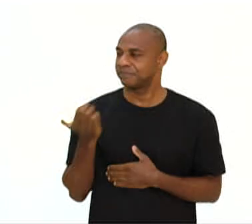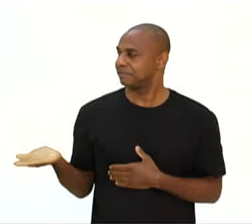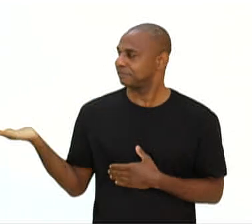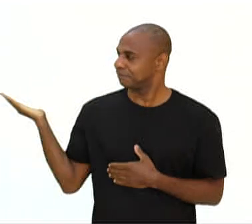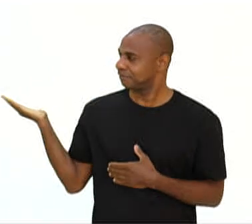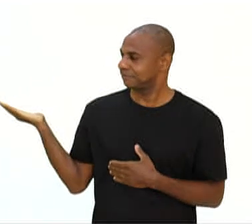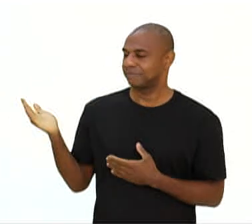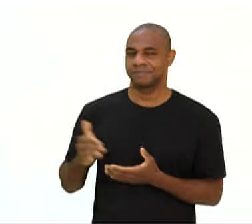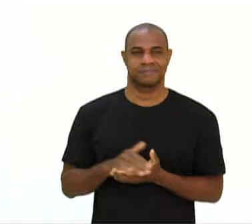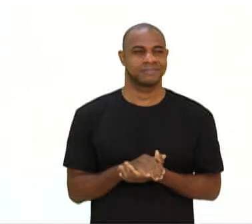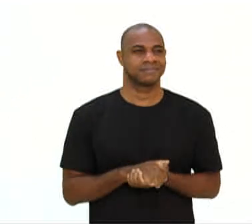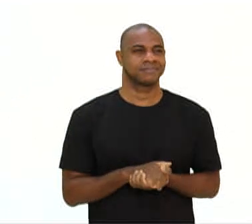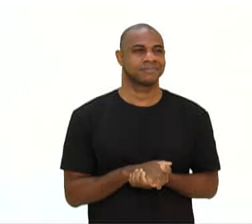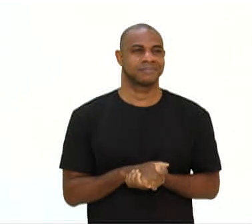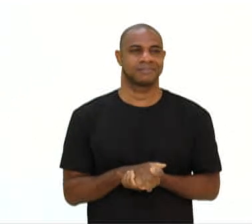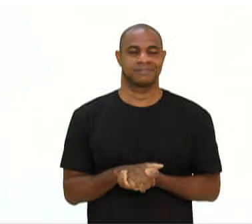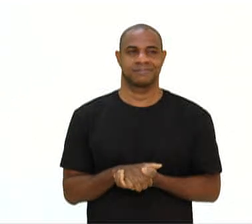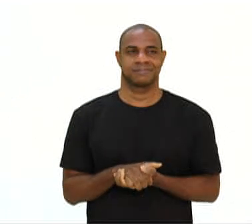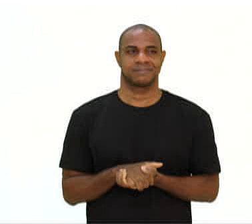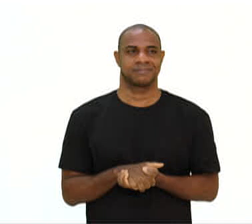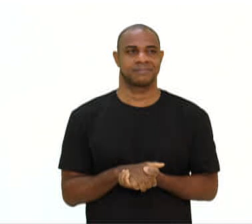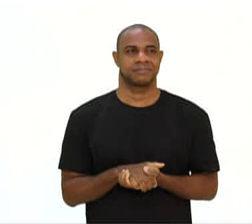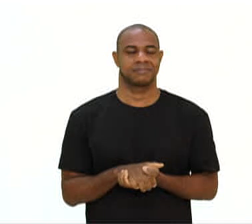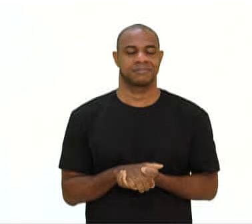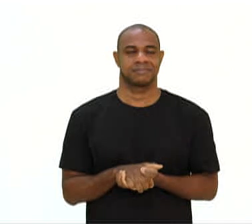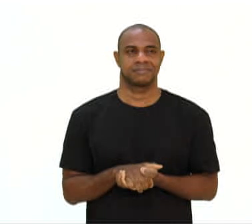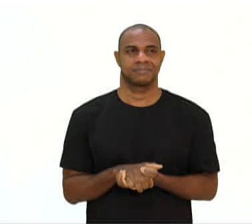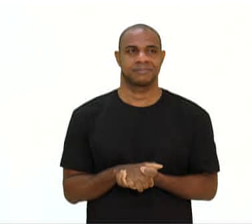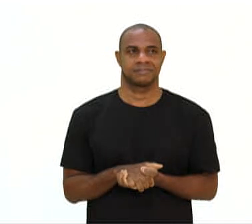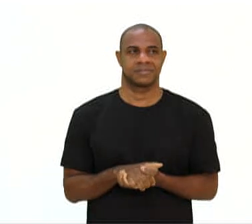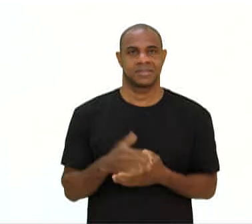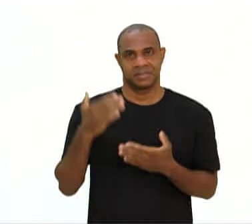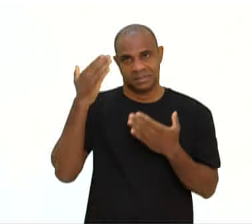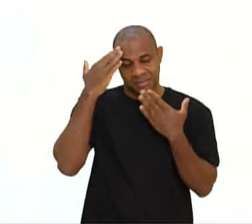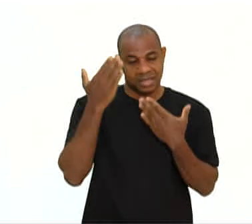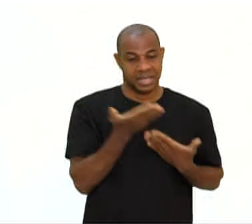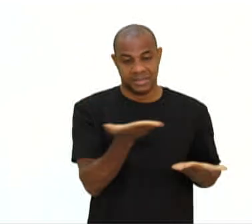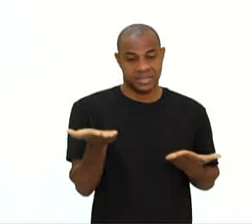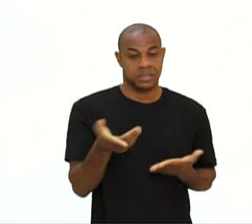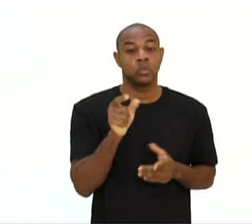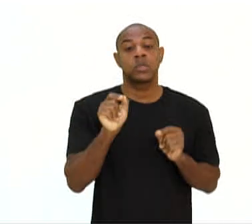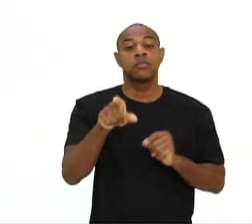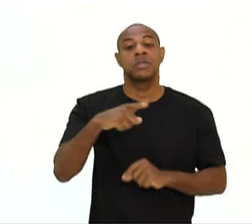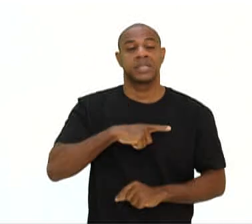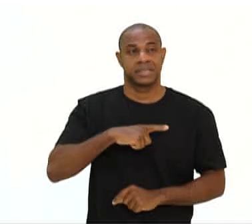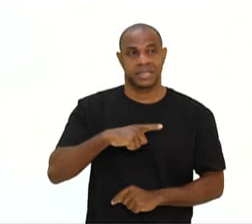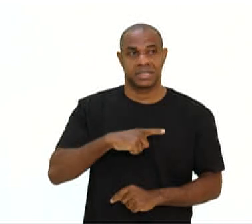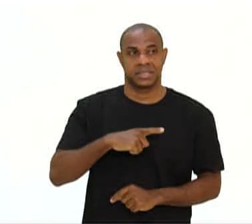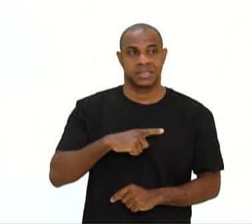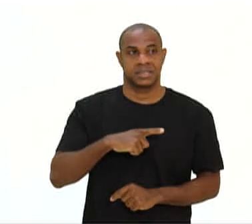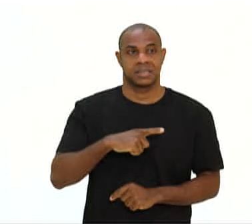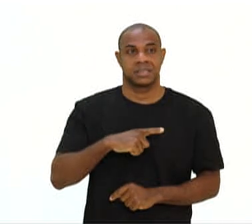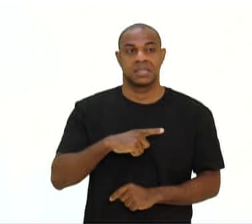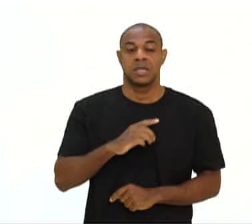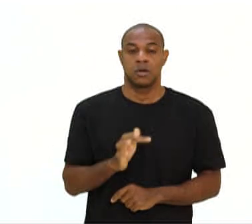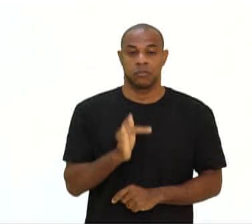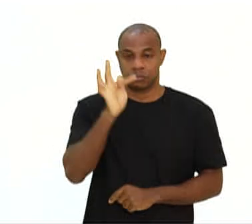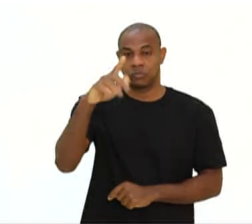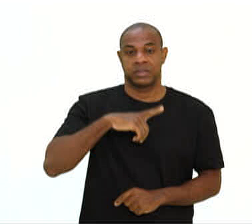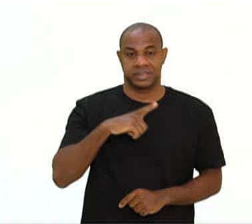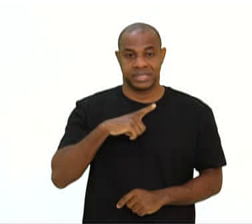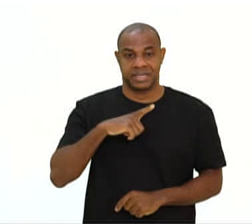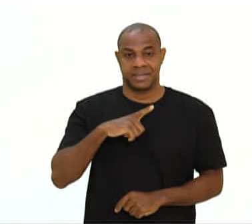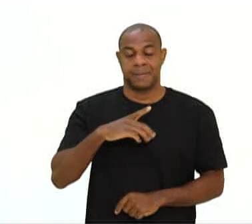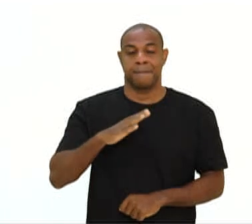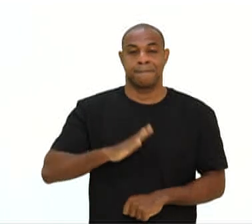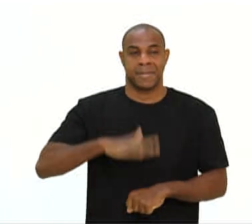will never ever enough. Agradeça pelo que você tem. No fim, você terá mais. Se você